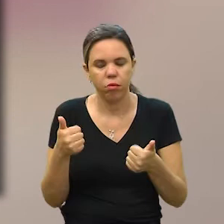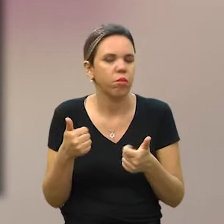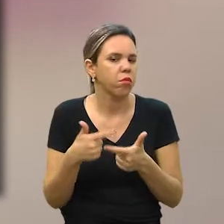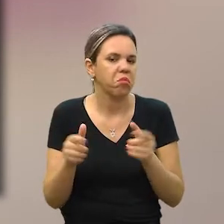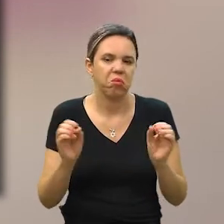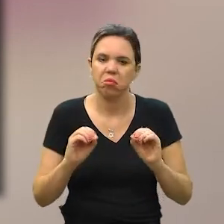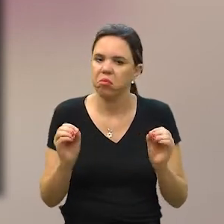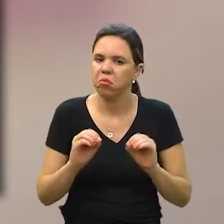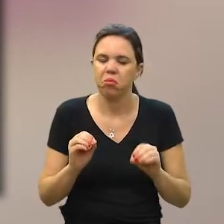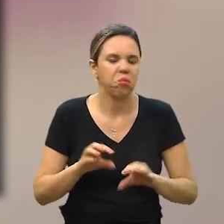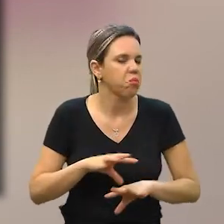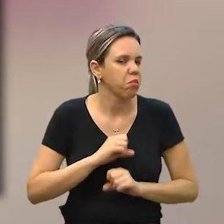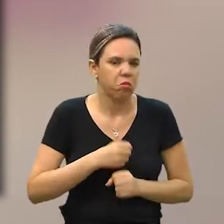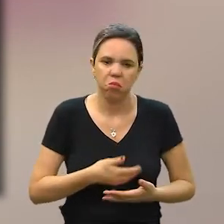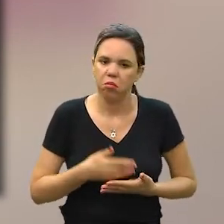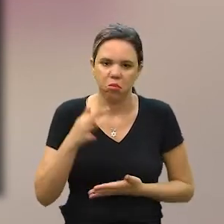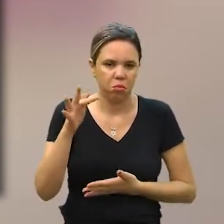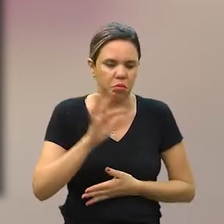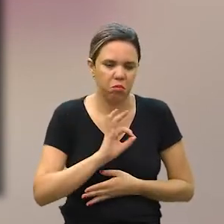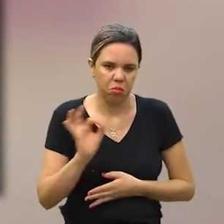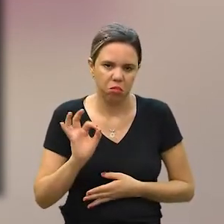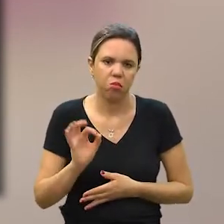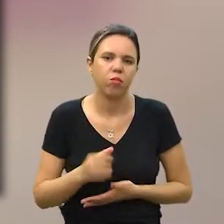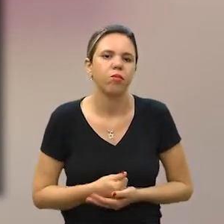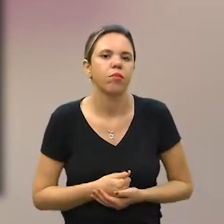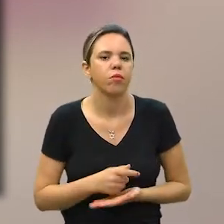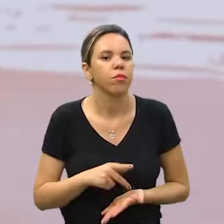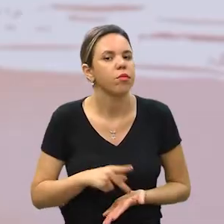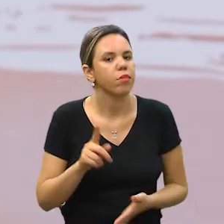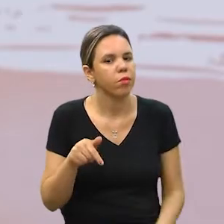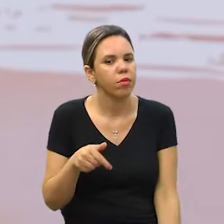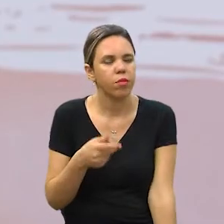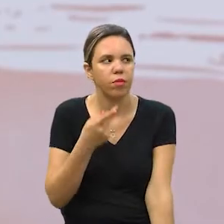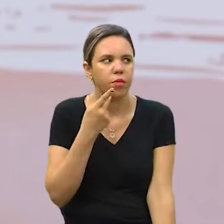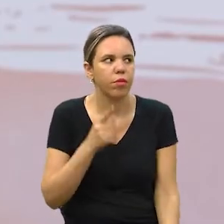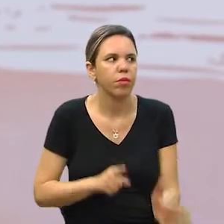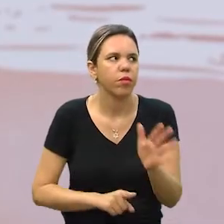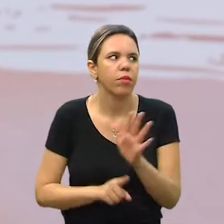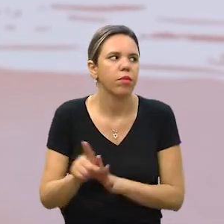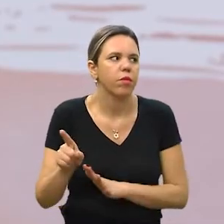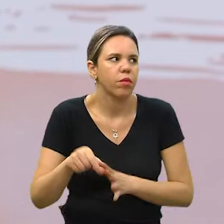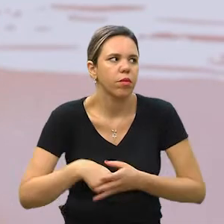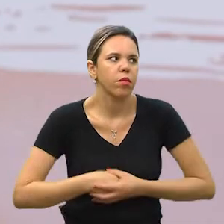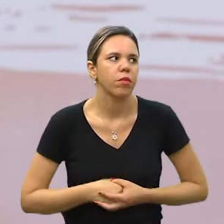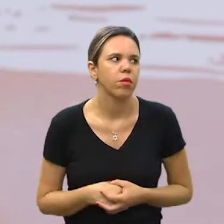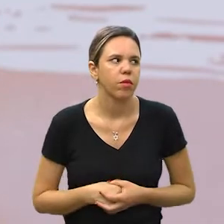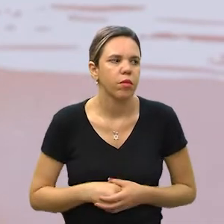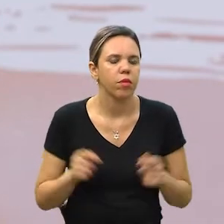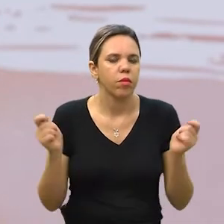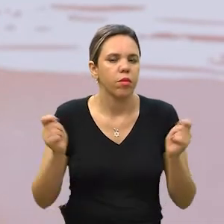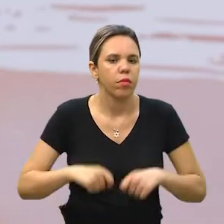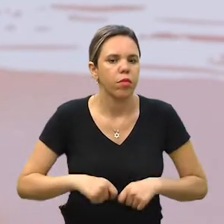não vai ter nenhuma sequela para o futuro, não é verdade, Viviane? É isso que eu ia te perguntar.